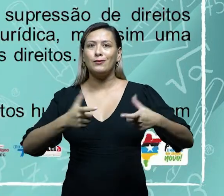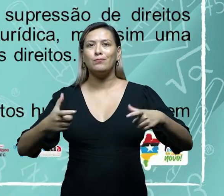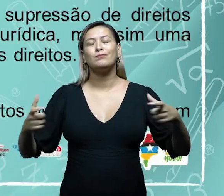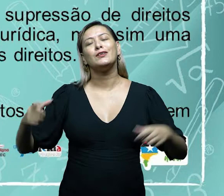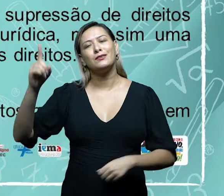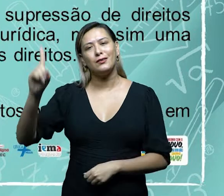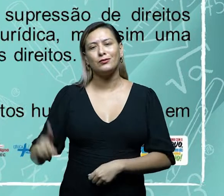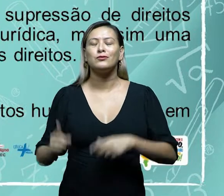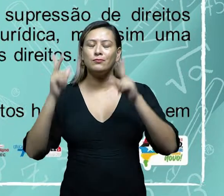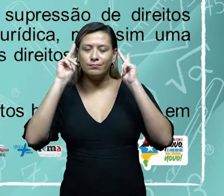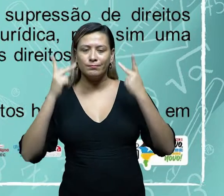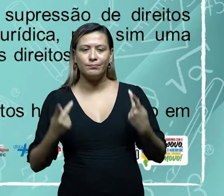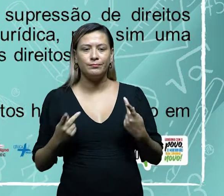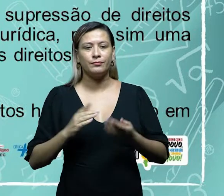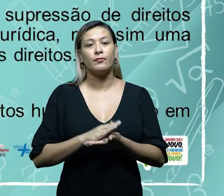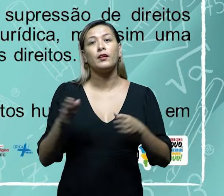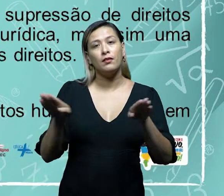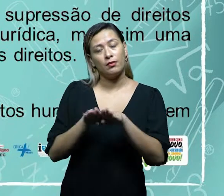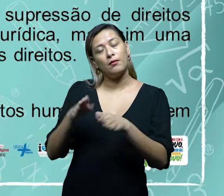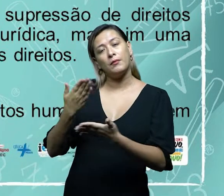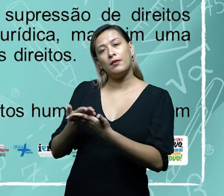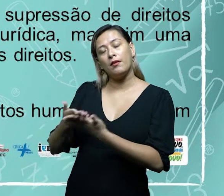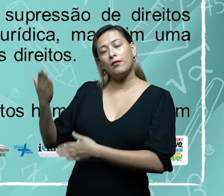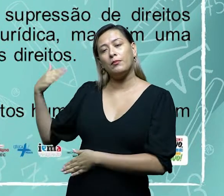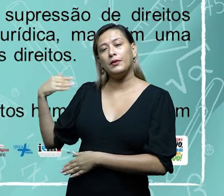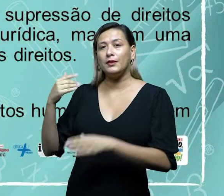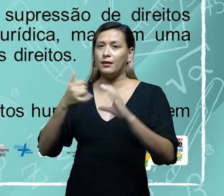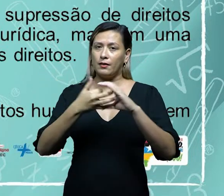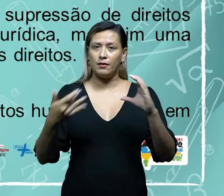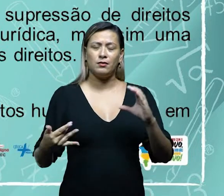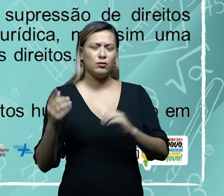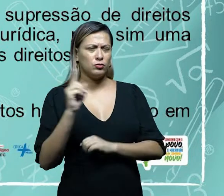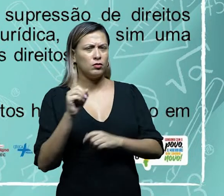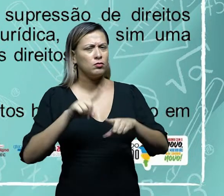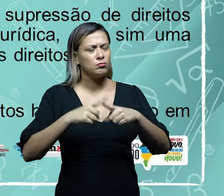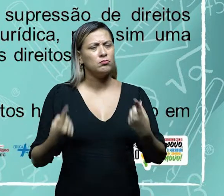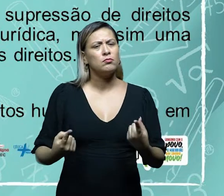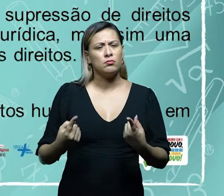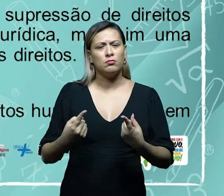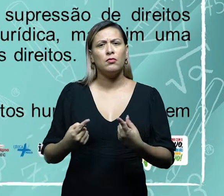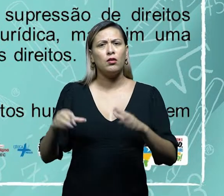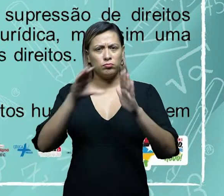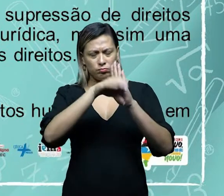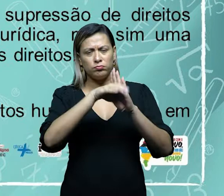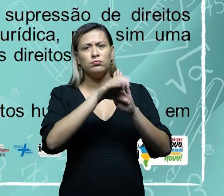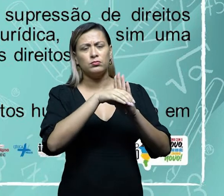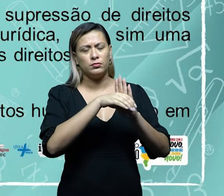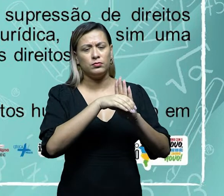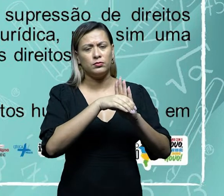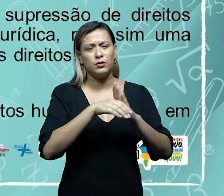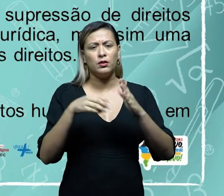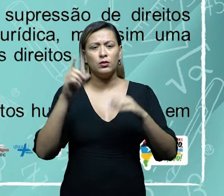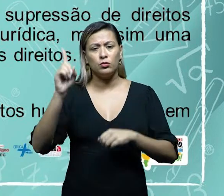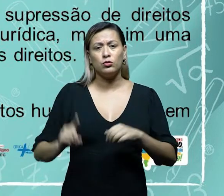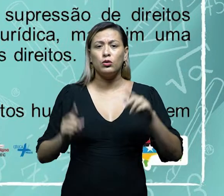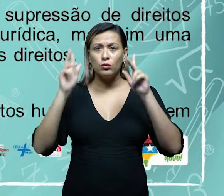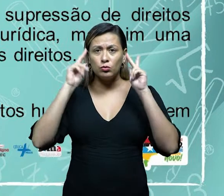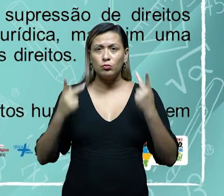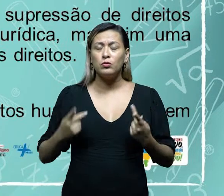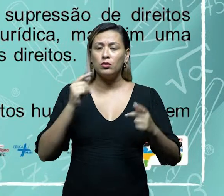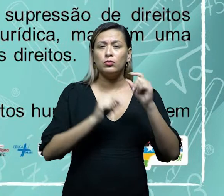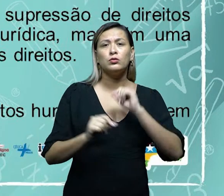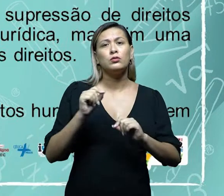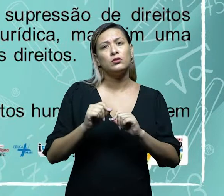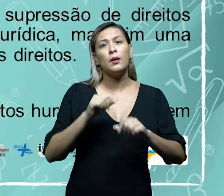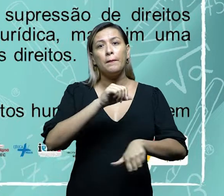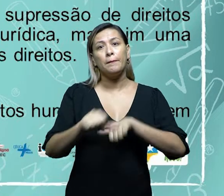A gente também viu na aula passada, não como característica, né? Mas a gente viu lá no conceito que os direitos humanos, eles são mutáveis, eles mudam de